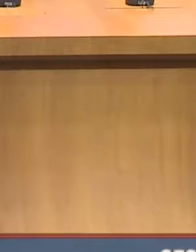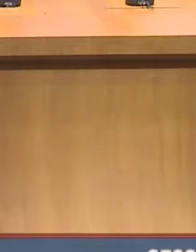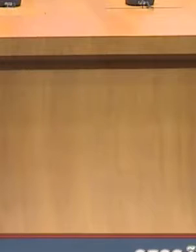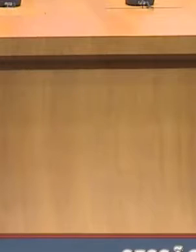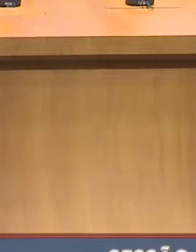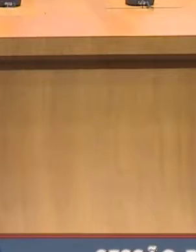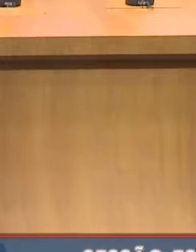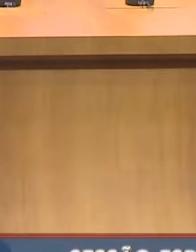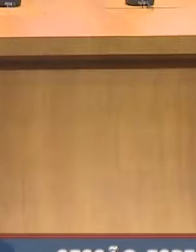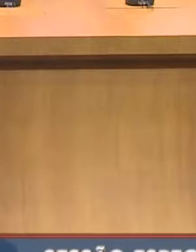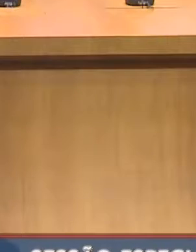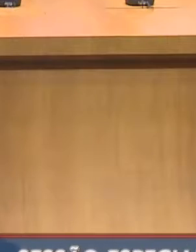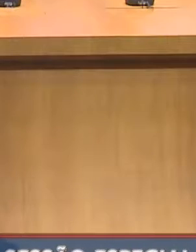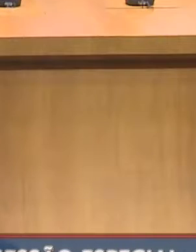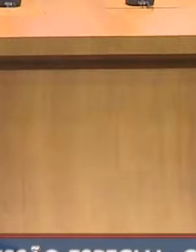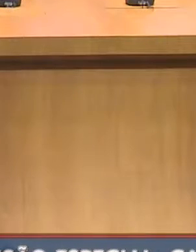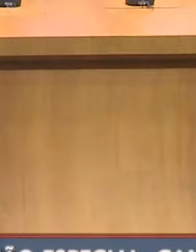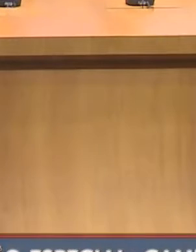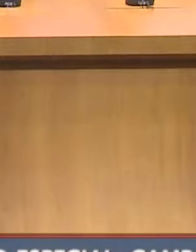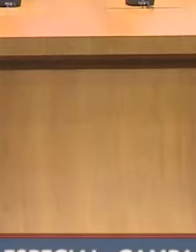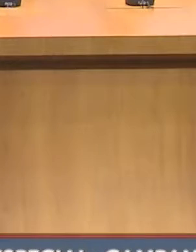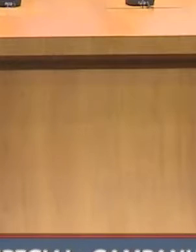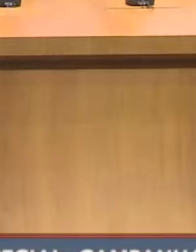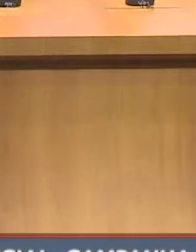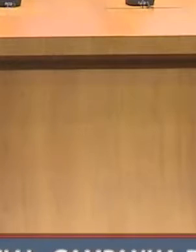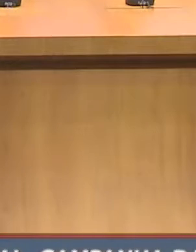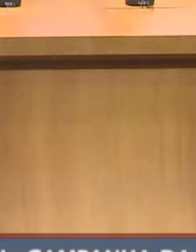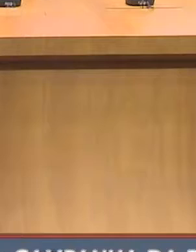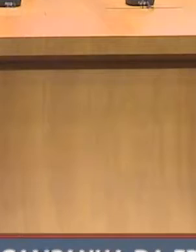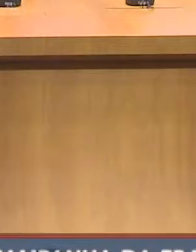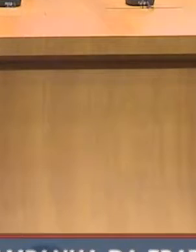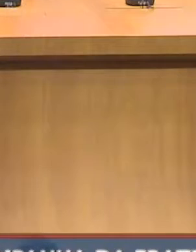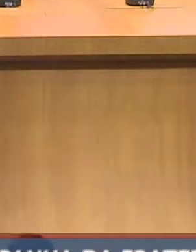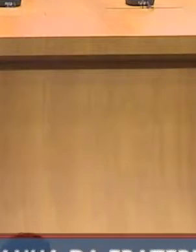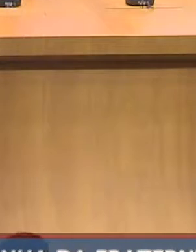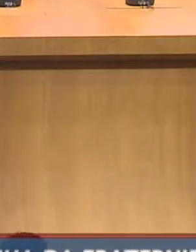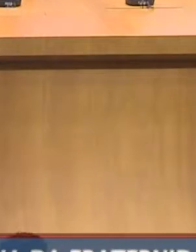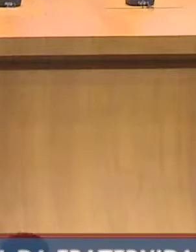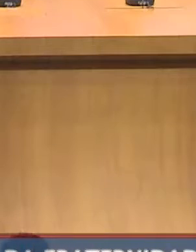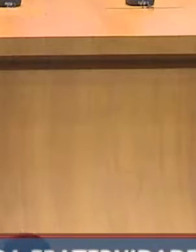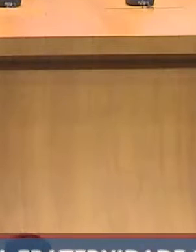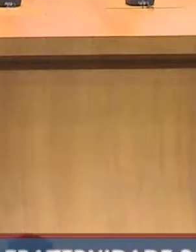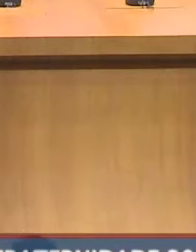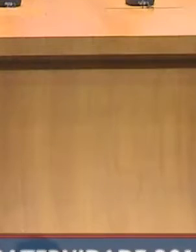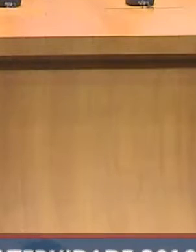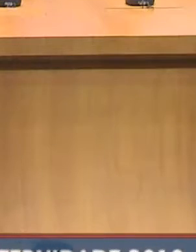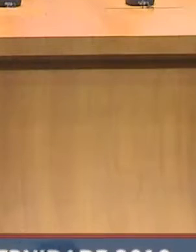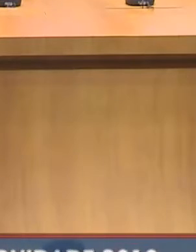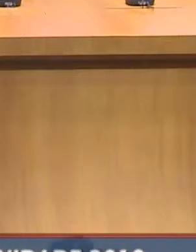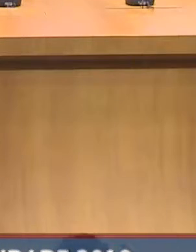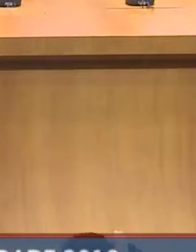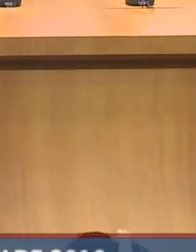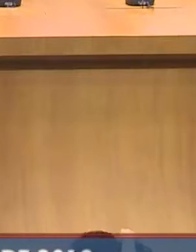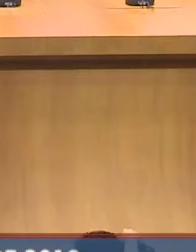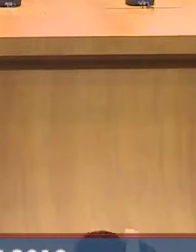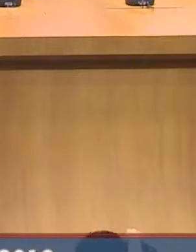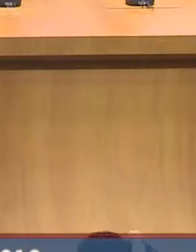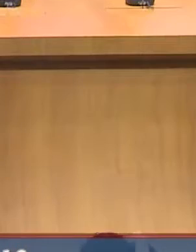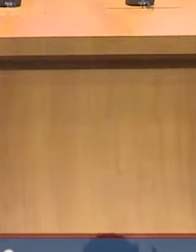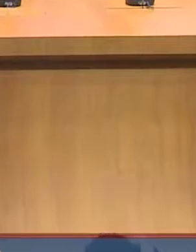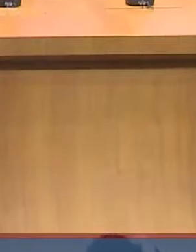Eis que o Senhor fez conhecer a salvação e revelou sua justiça